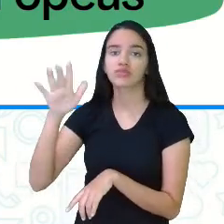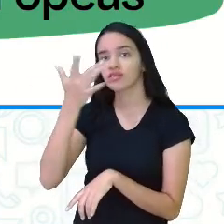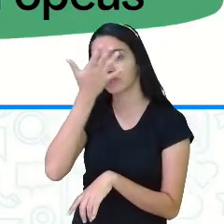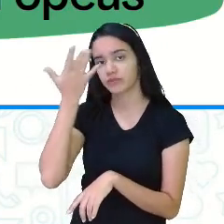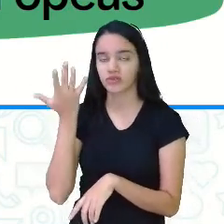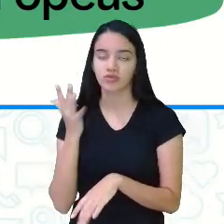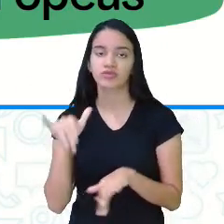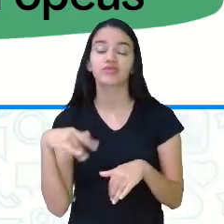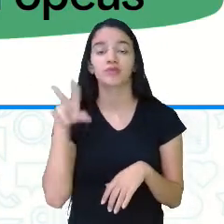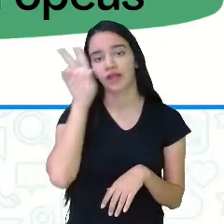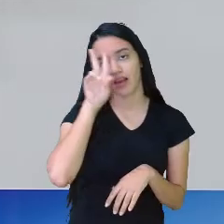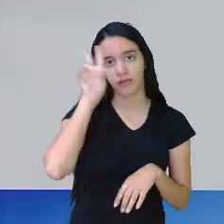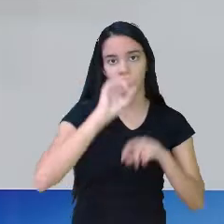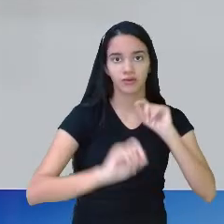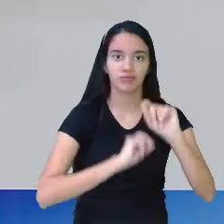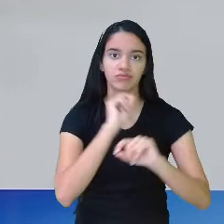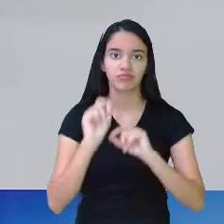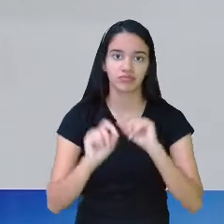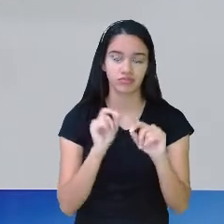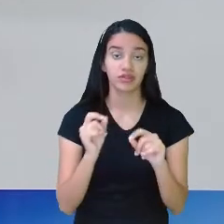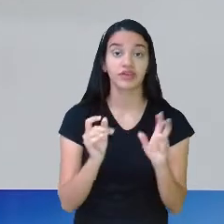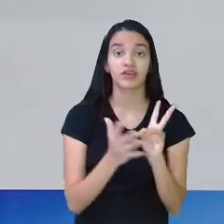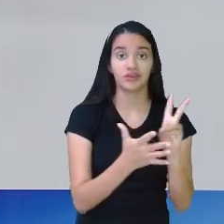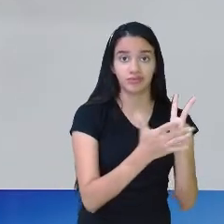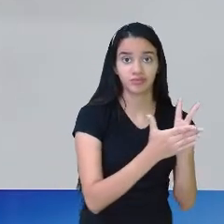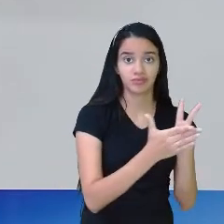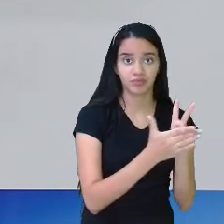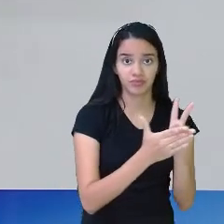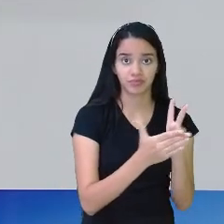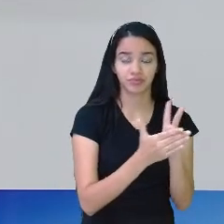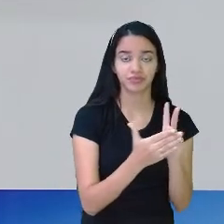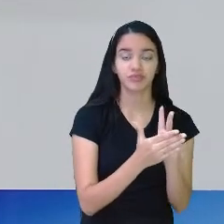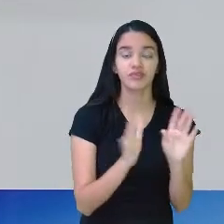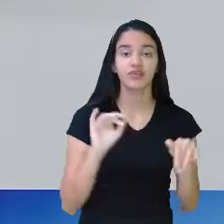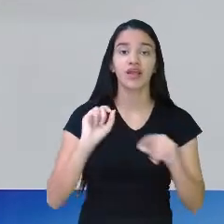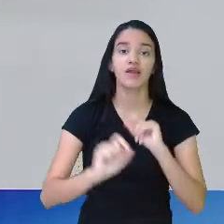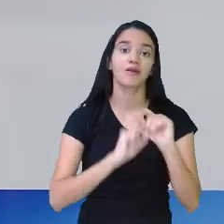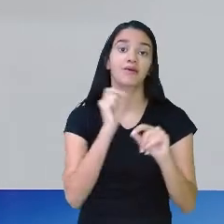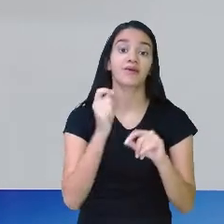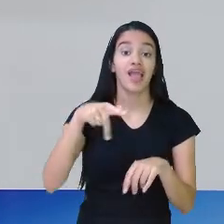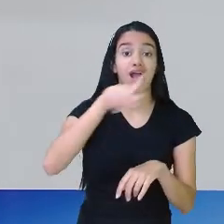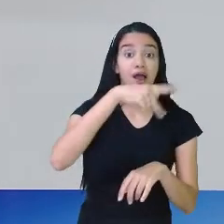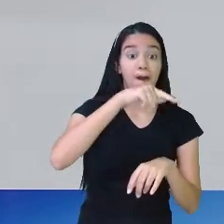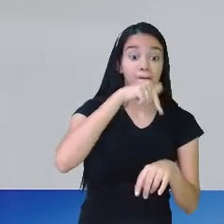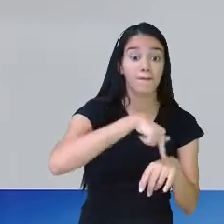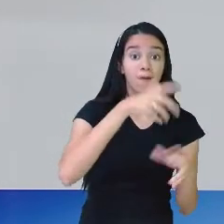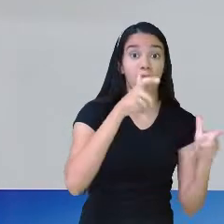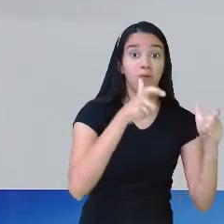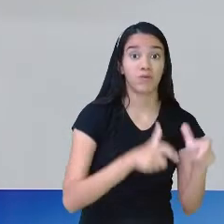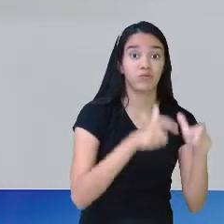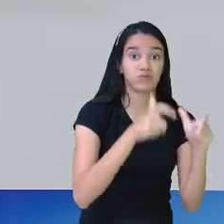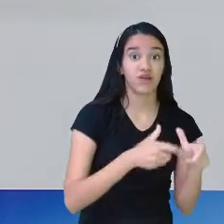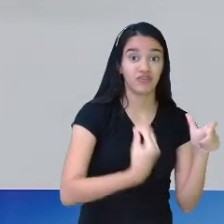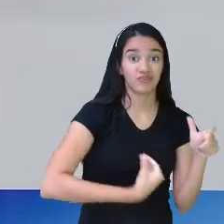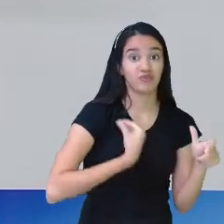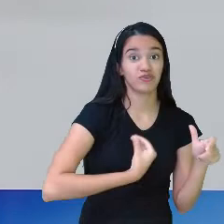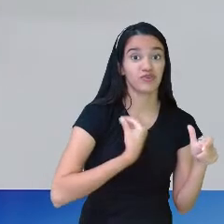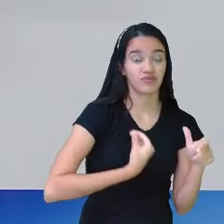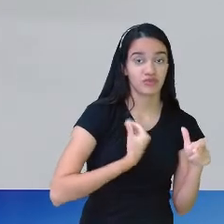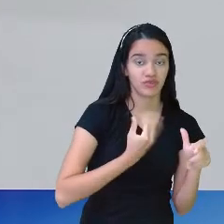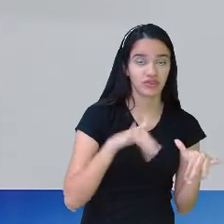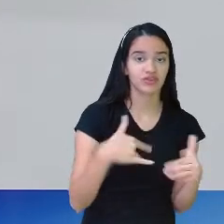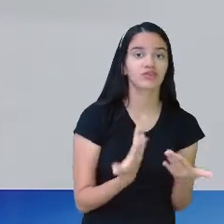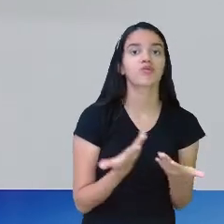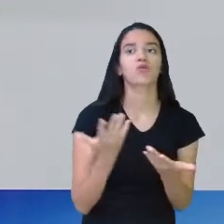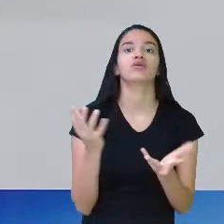vamos lembrar que os indígenas, eles são residentes do Brasil, eles já viviam aqui quando